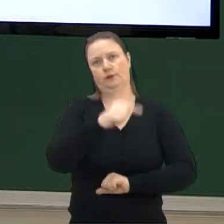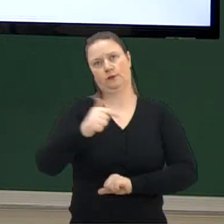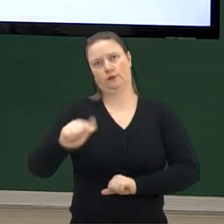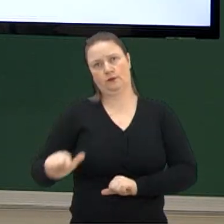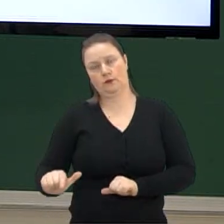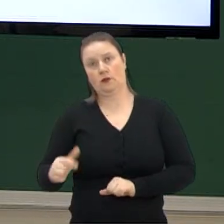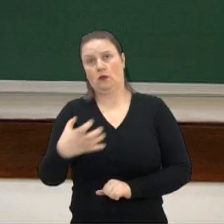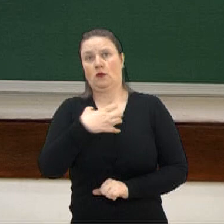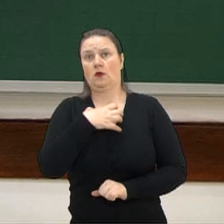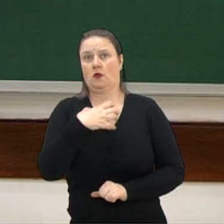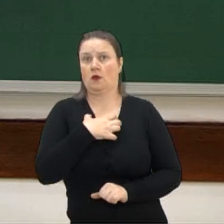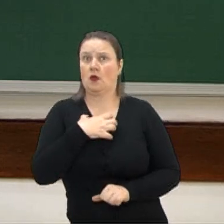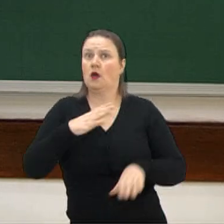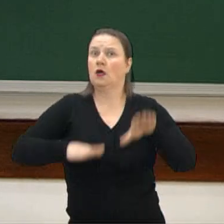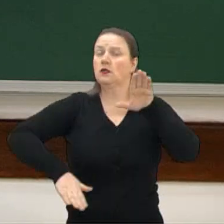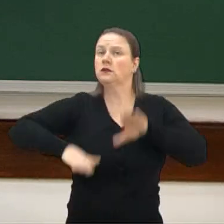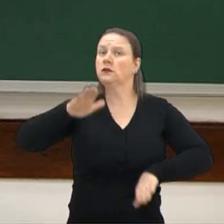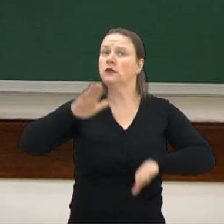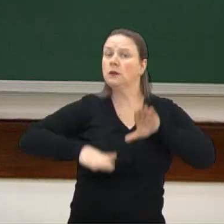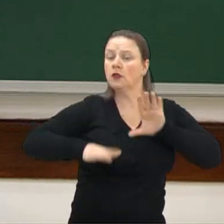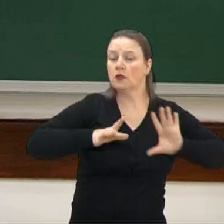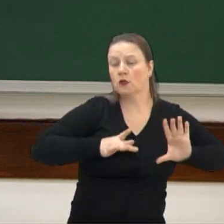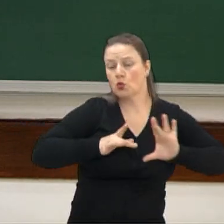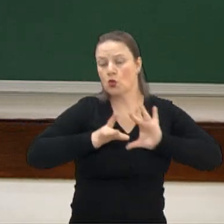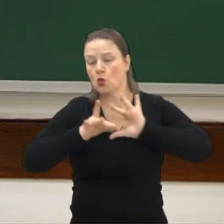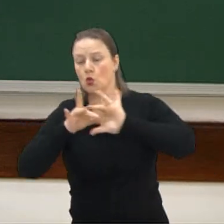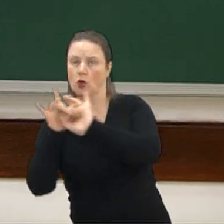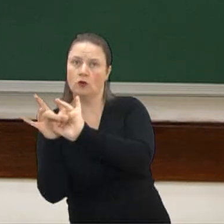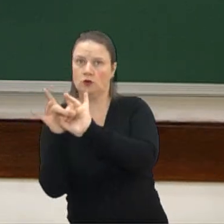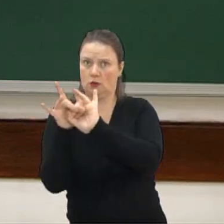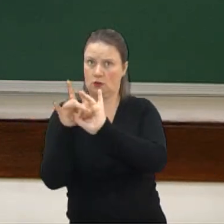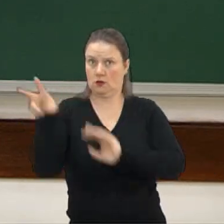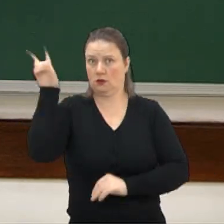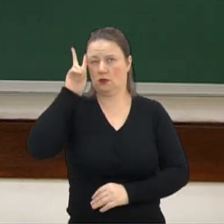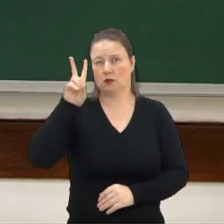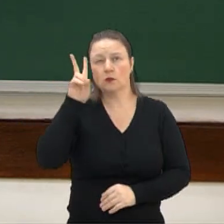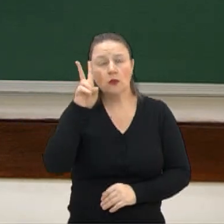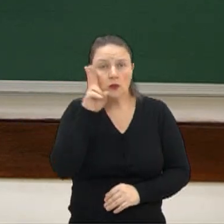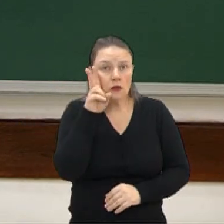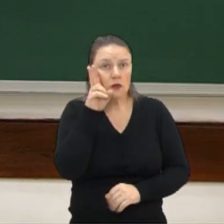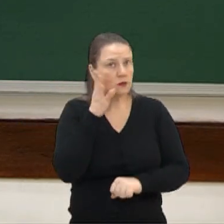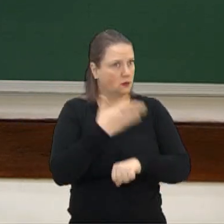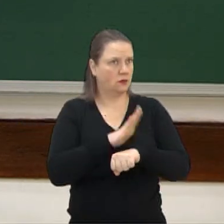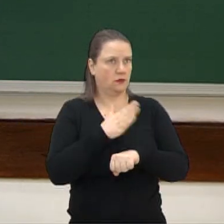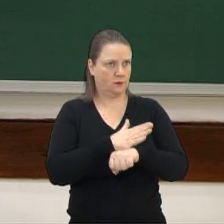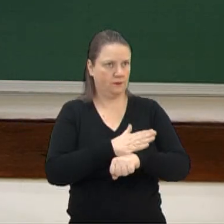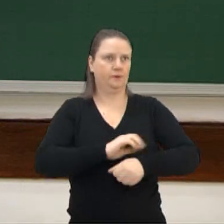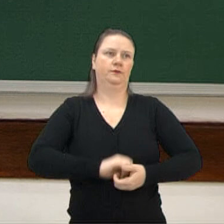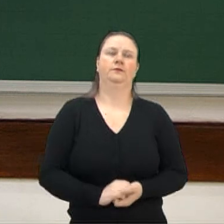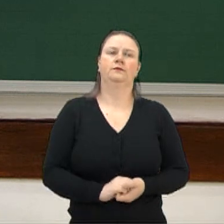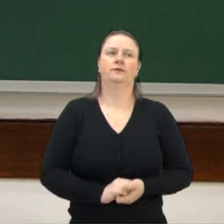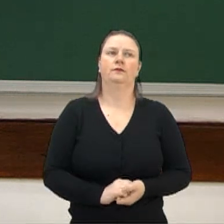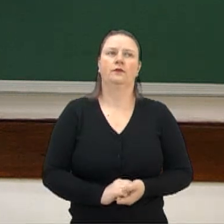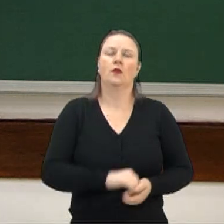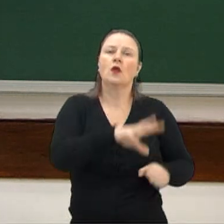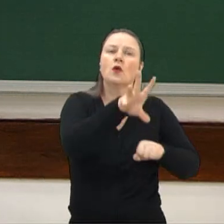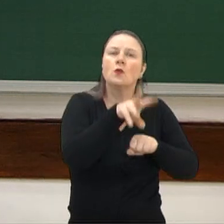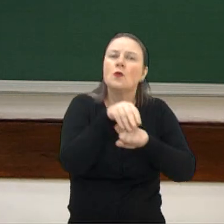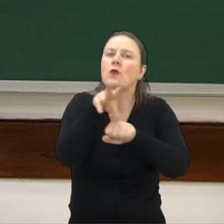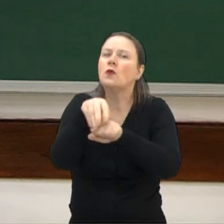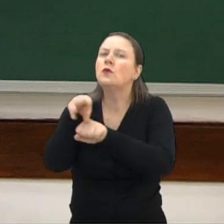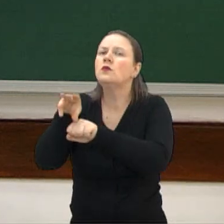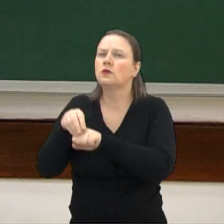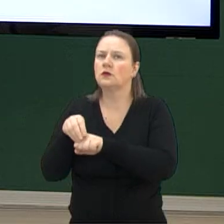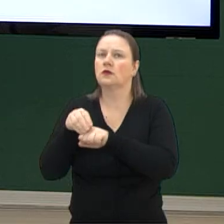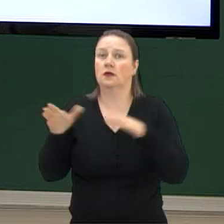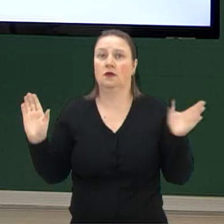podem se alterar dependendo do contexto. Só relembrar um dos nossos exercícios. Para a gente conhecer um pouco